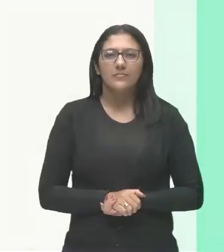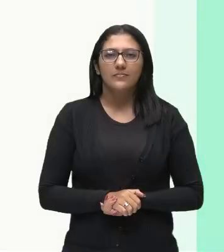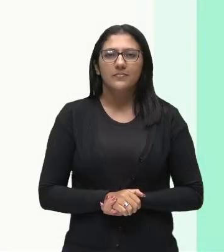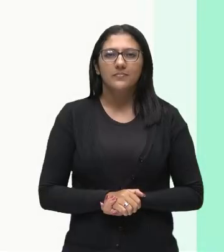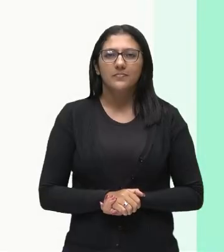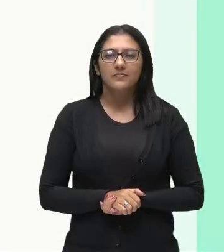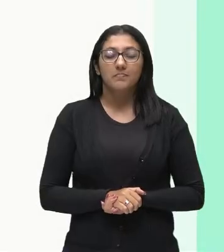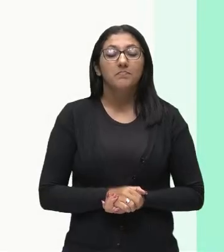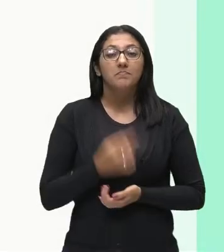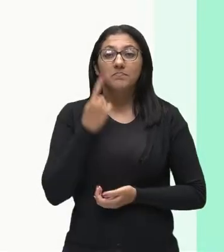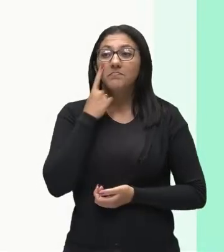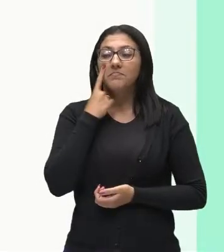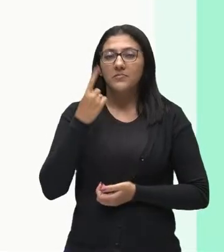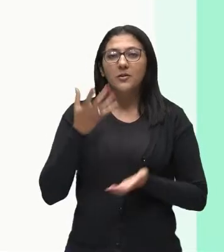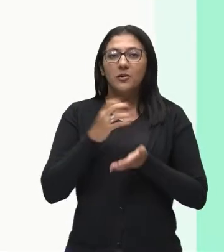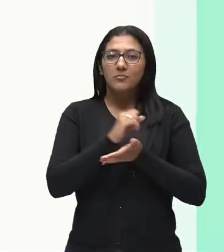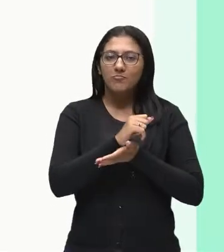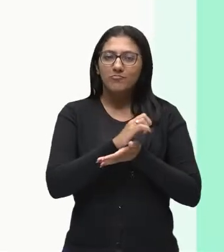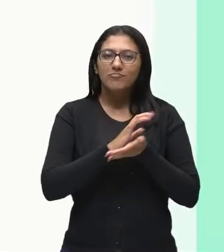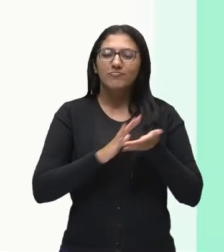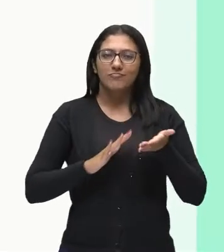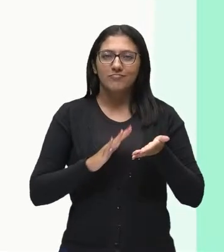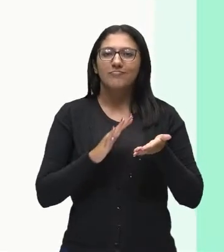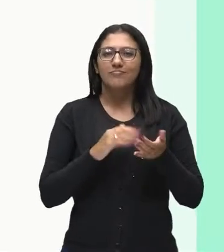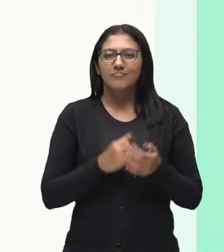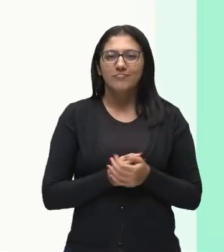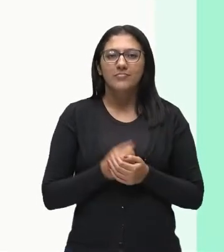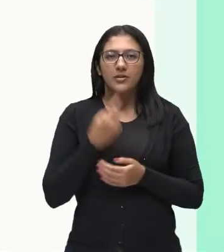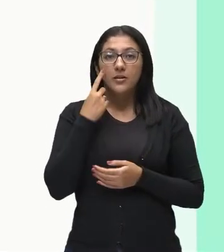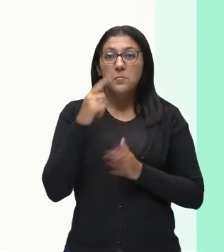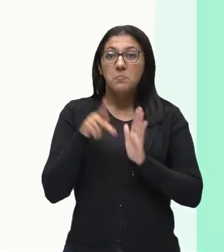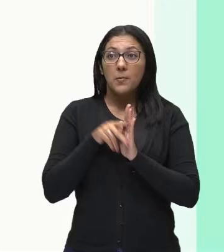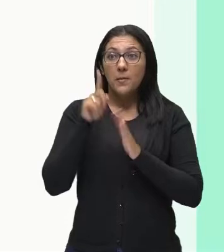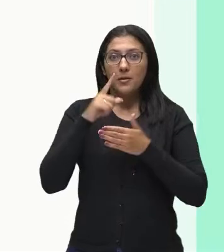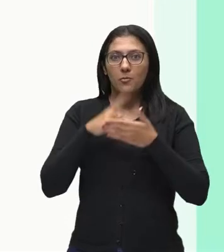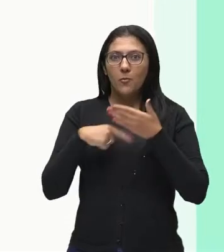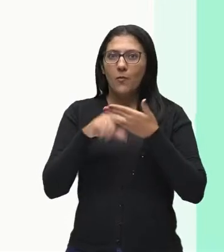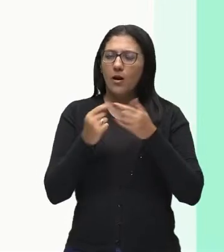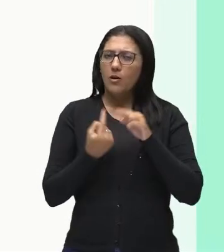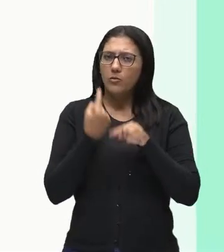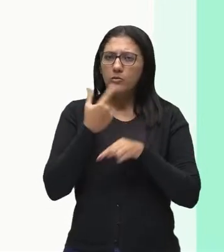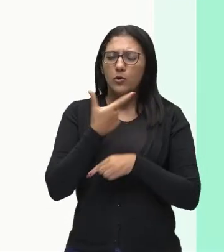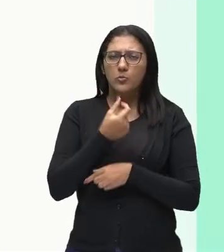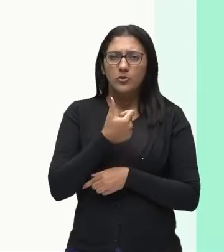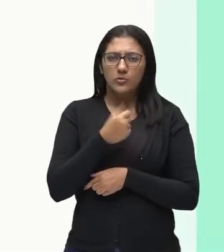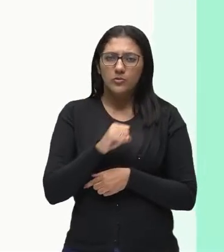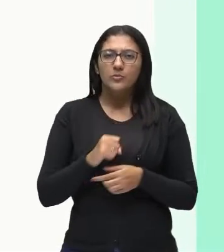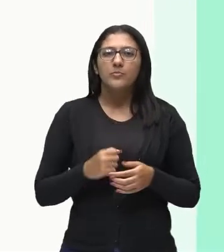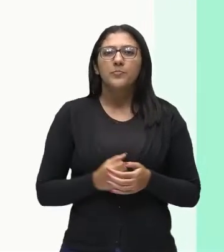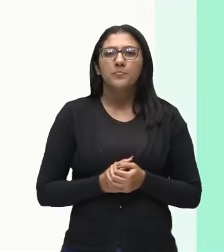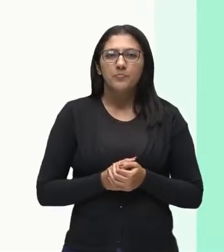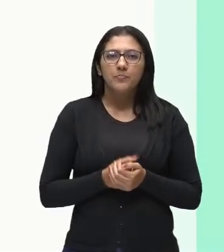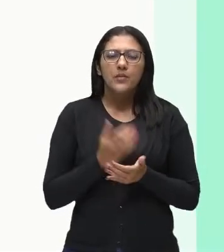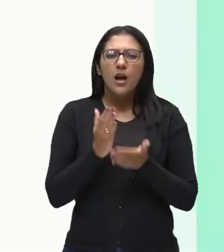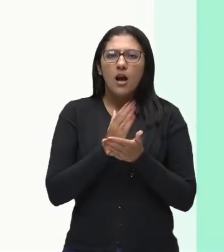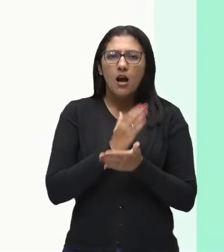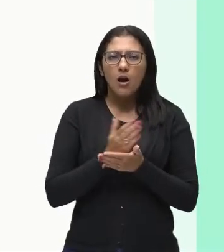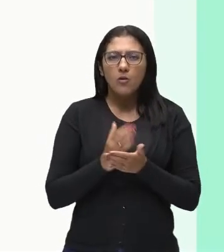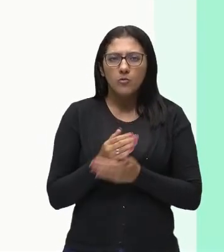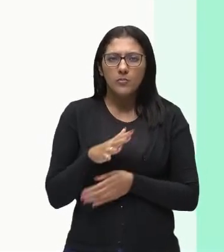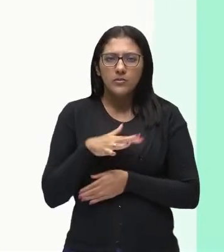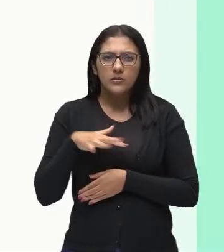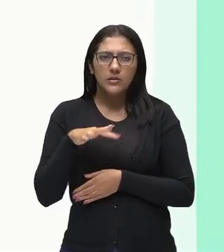Vamos ver então a nossa questão do Aplicando. Olha aí, uma questão da UEA 2018. Alguns anexos